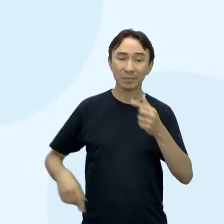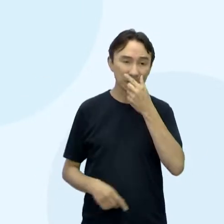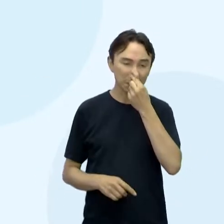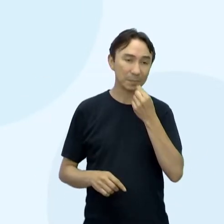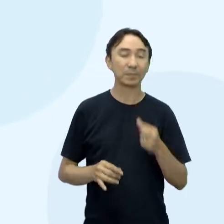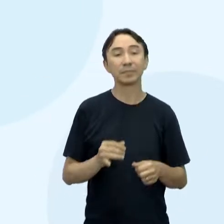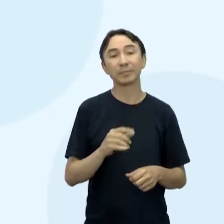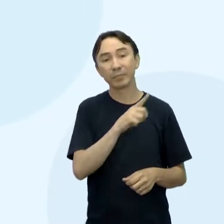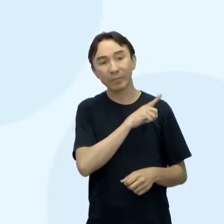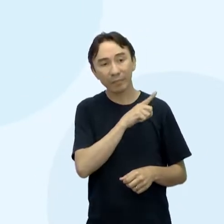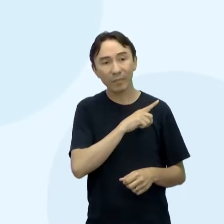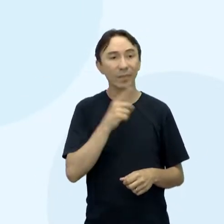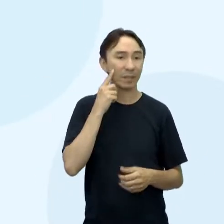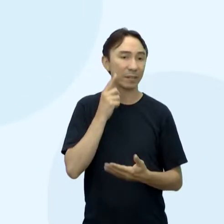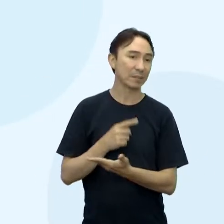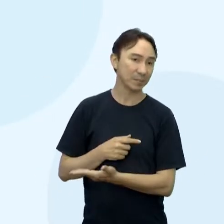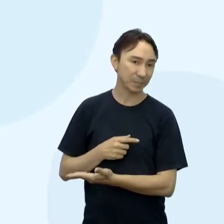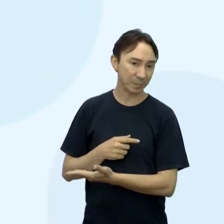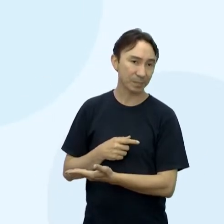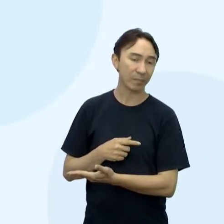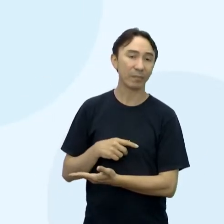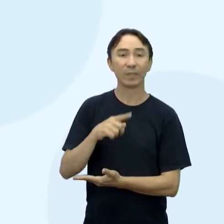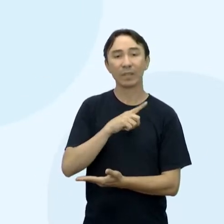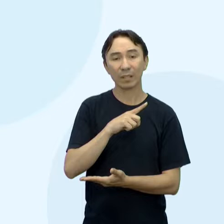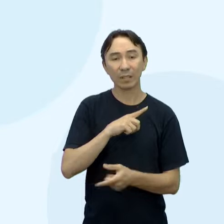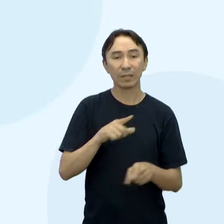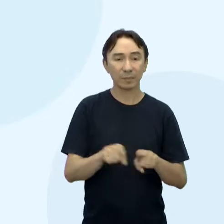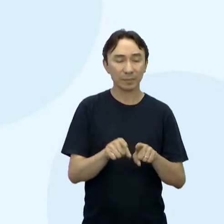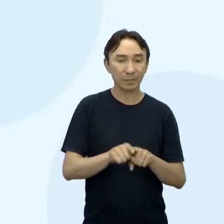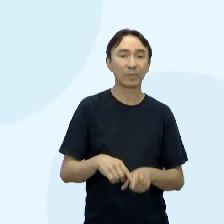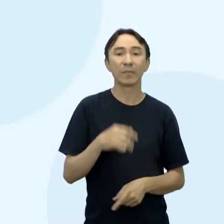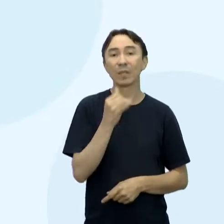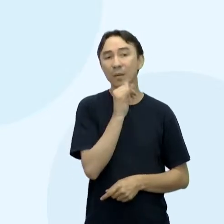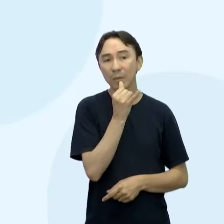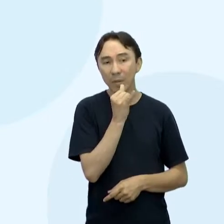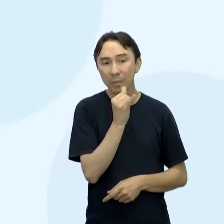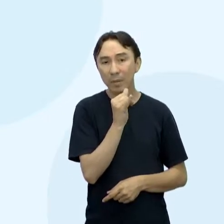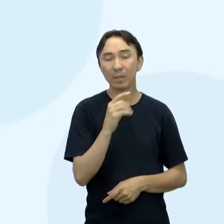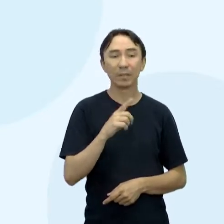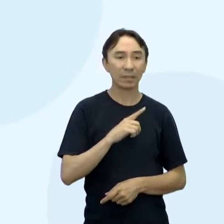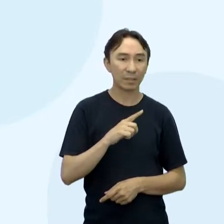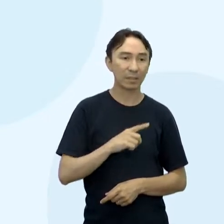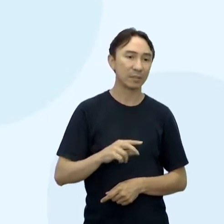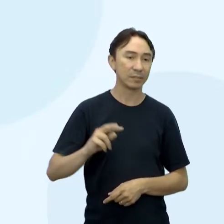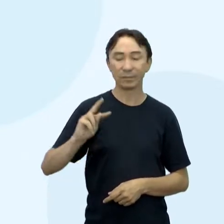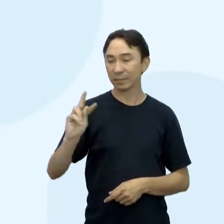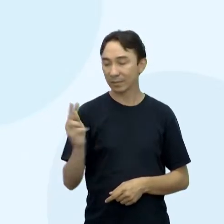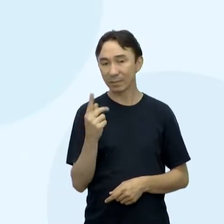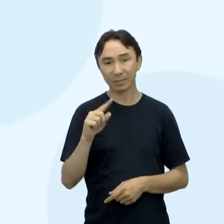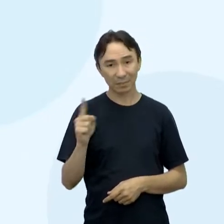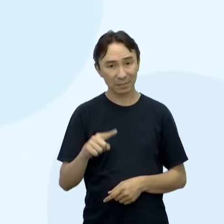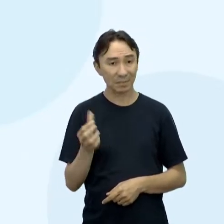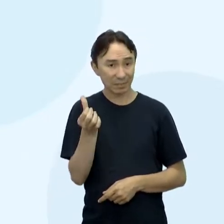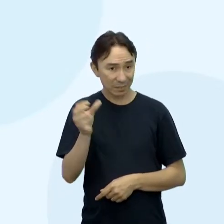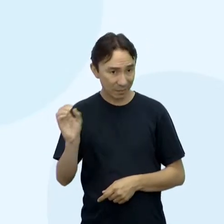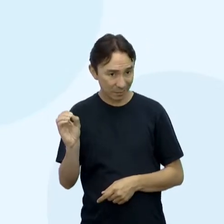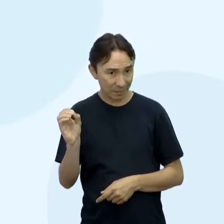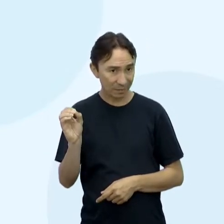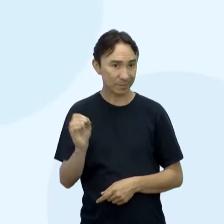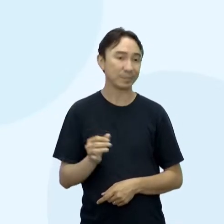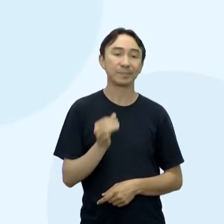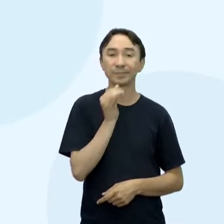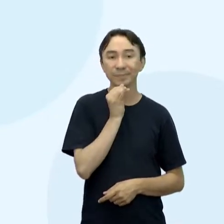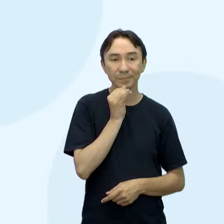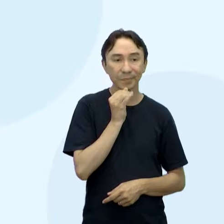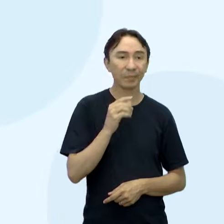tempo. Está lá, a frequência de oscilação da corrente elétrica no nosso sistema, 60 Hz. Frequência cardíaca de uma pessoa,